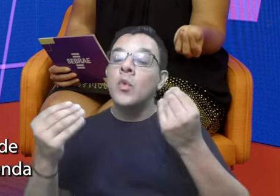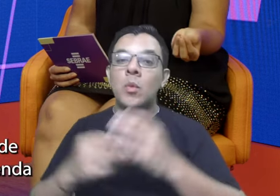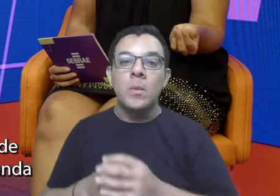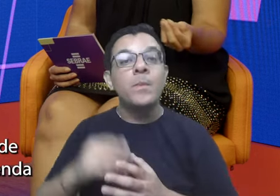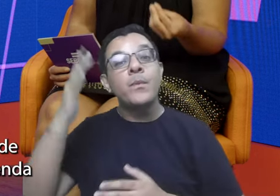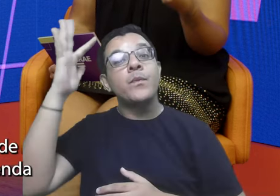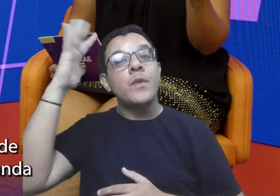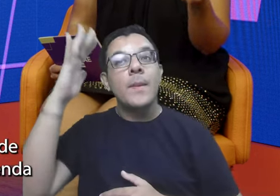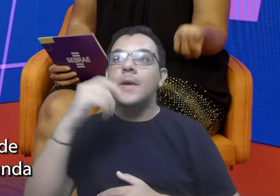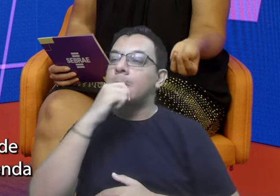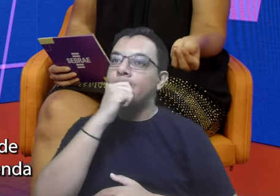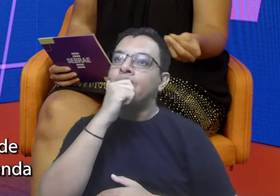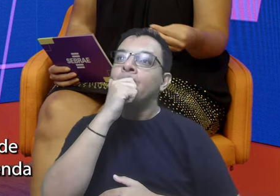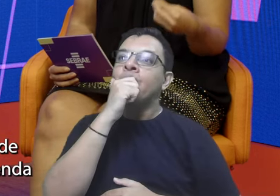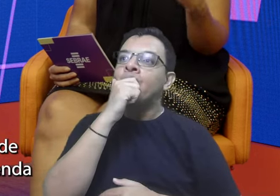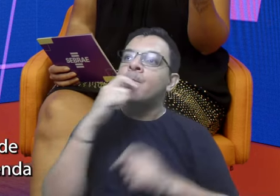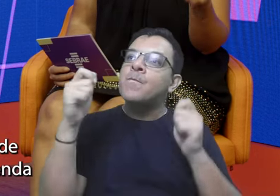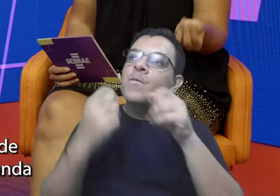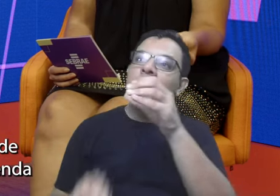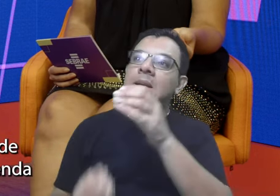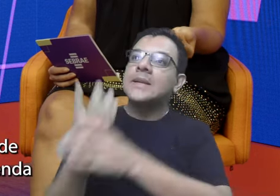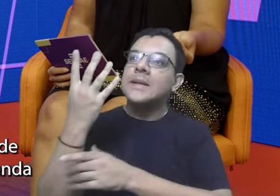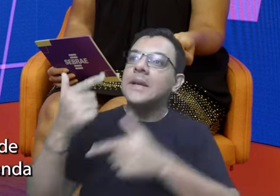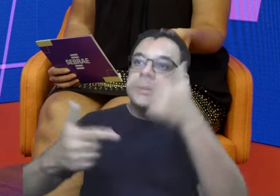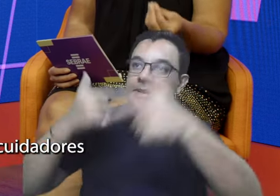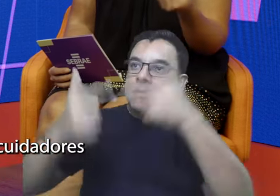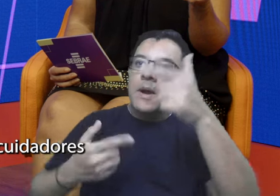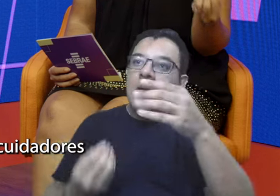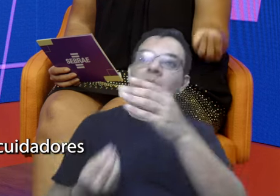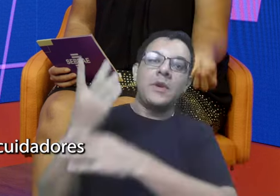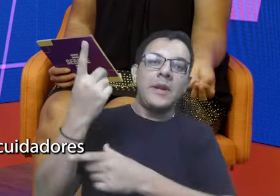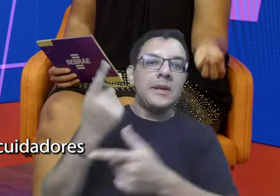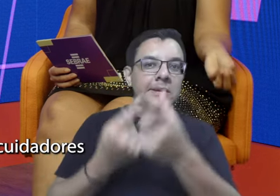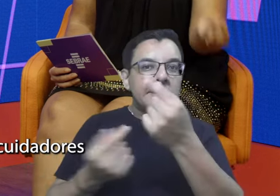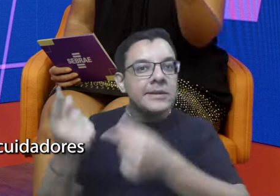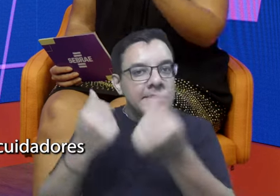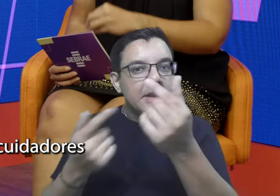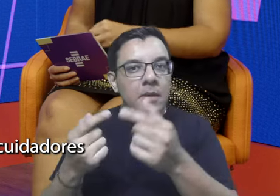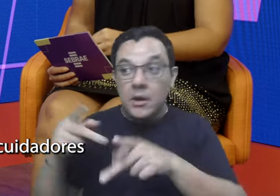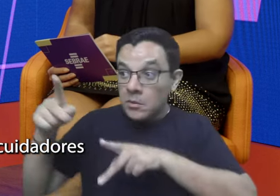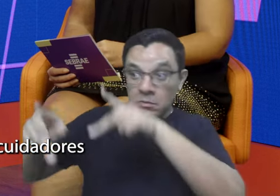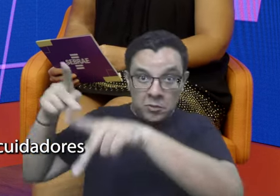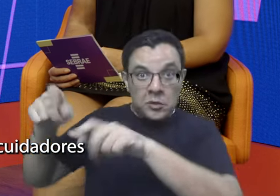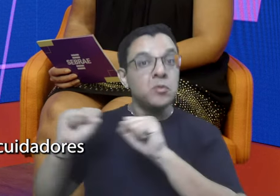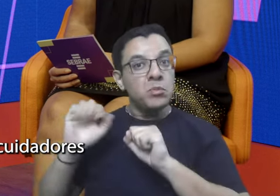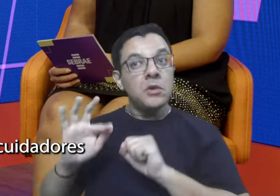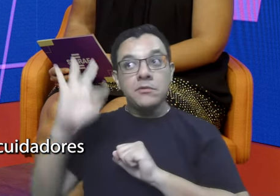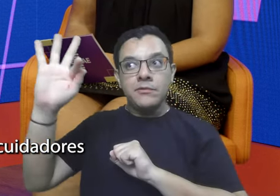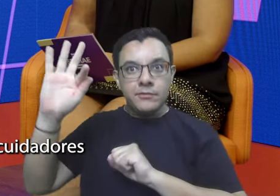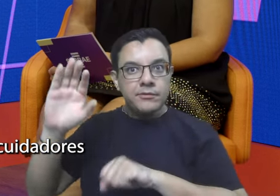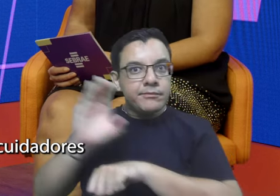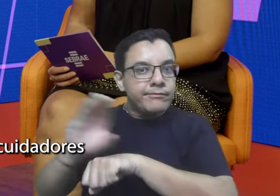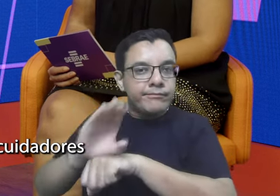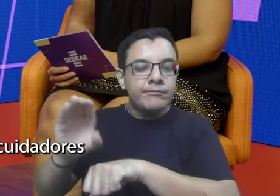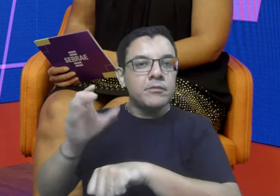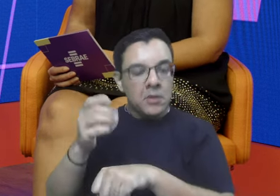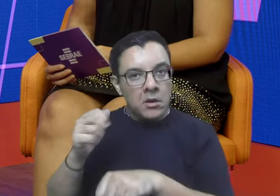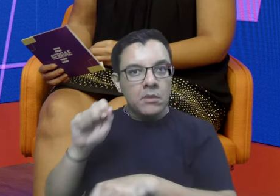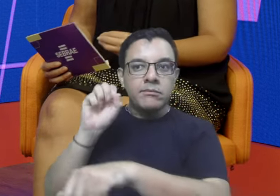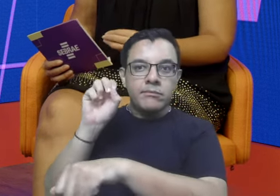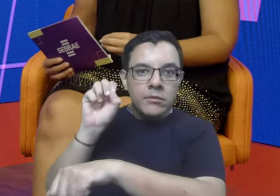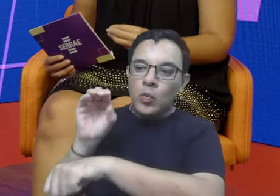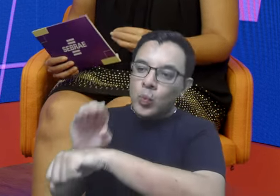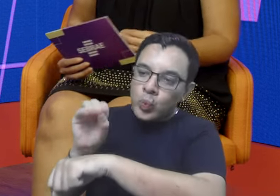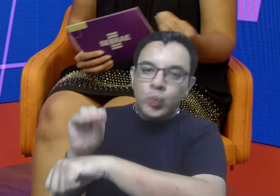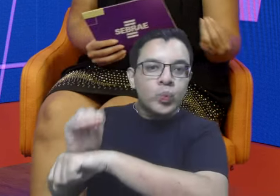oportunidade de gerar empregos e gerar renda para uma população que pode ser cuidadores desses idosos também né E